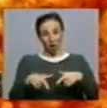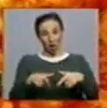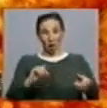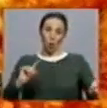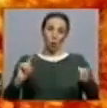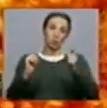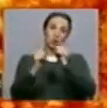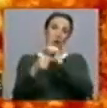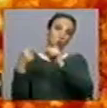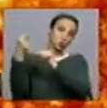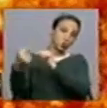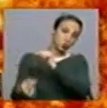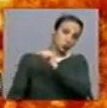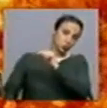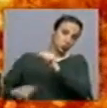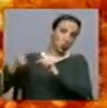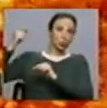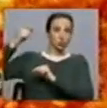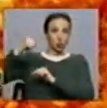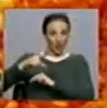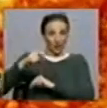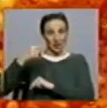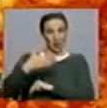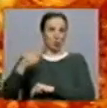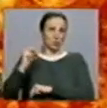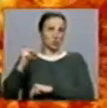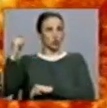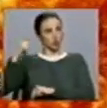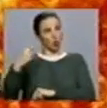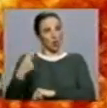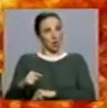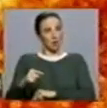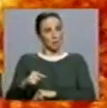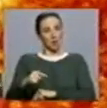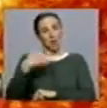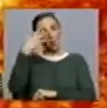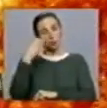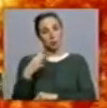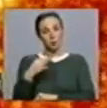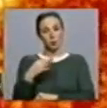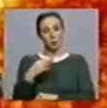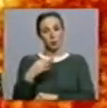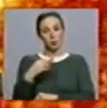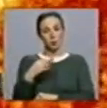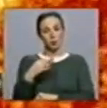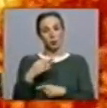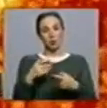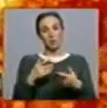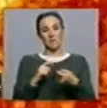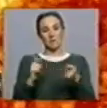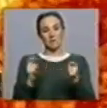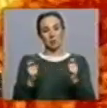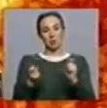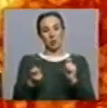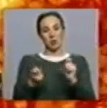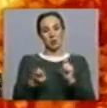nosso ciclo solar que nós conhecemos, a nossa estrela de 11 anos, em que há de facto um comportamento diferente da sua capacidade energética ao